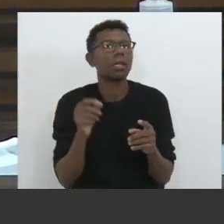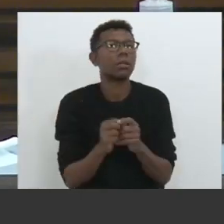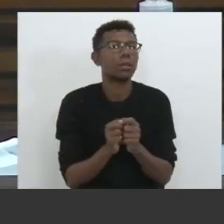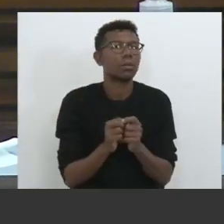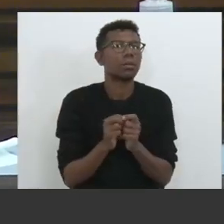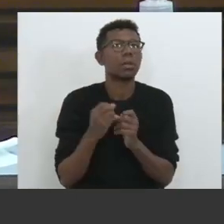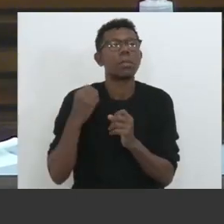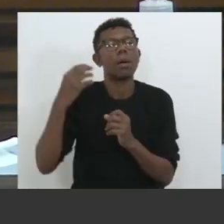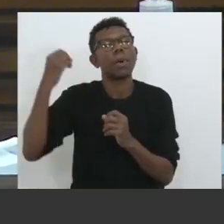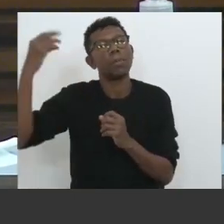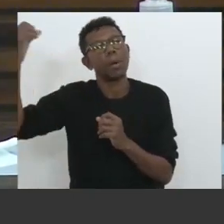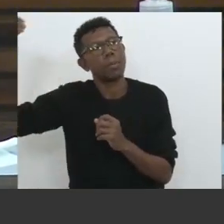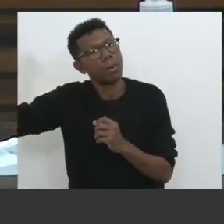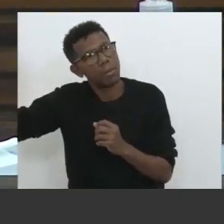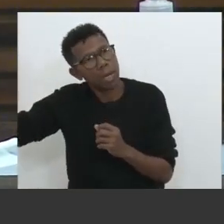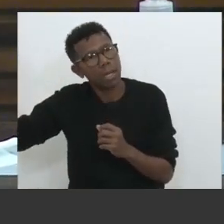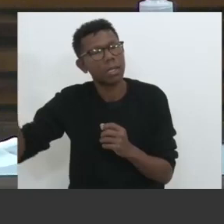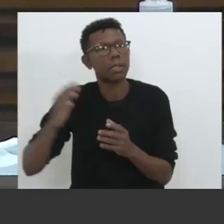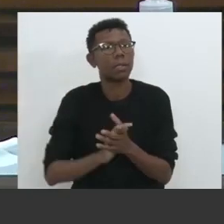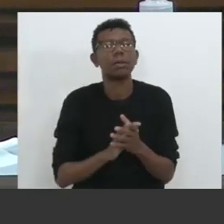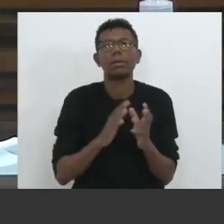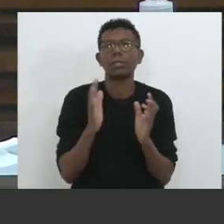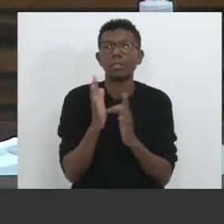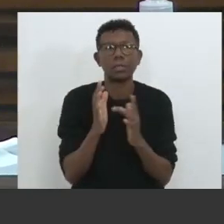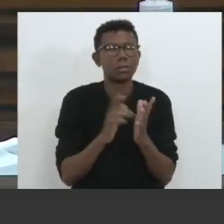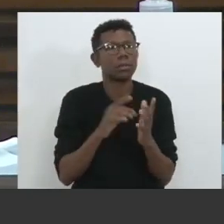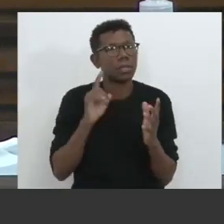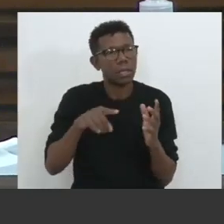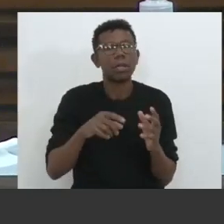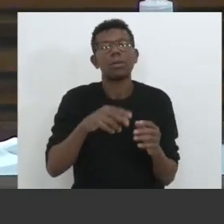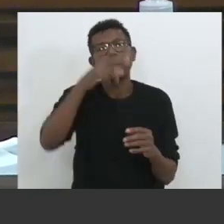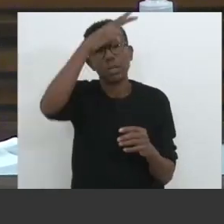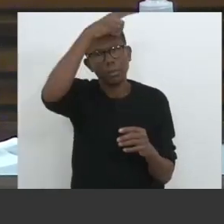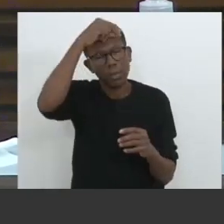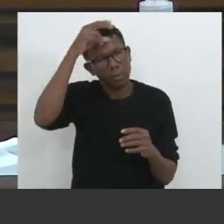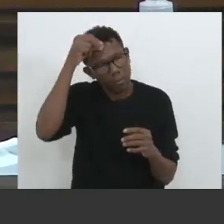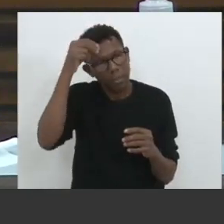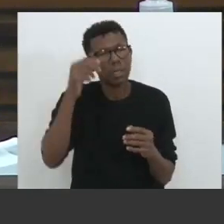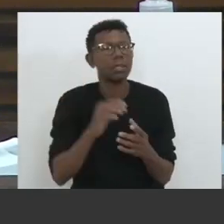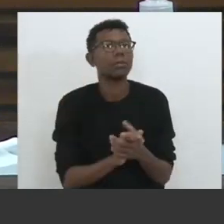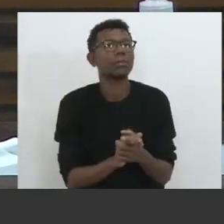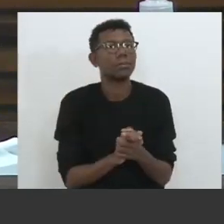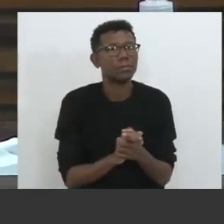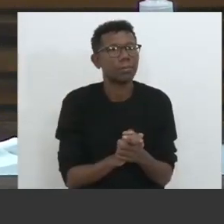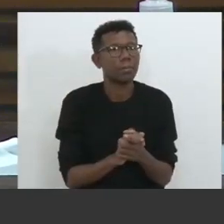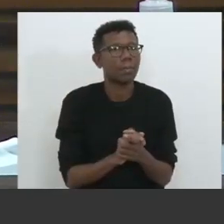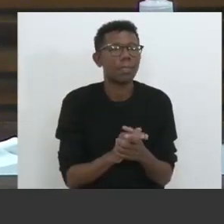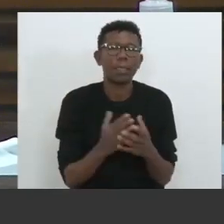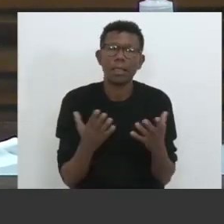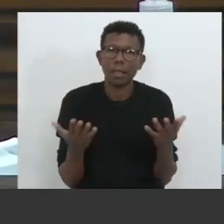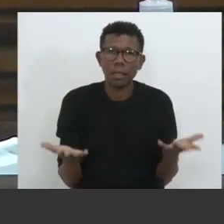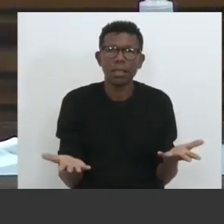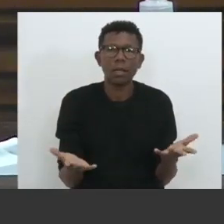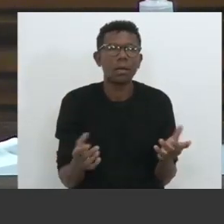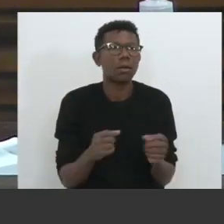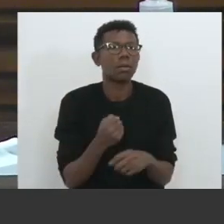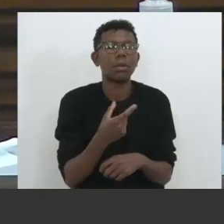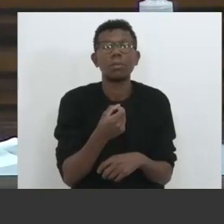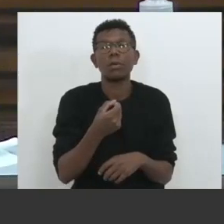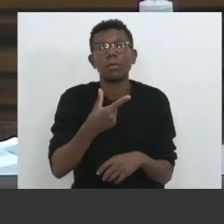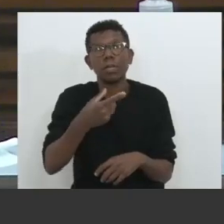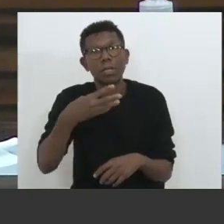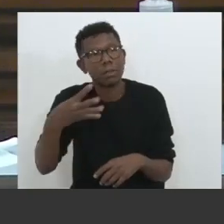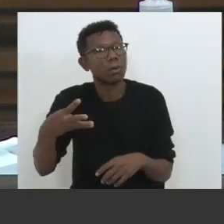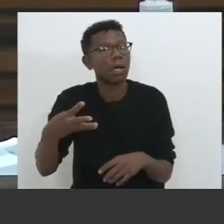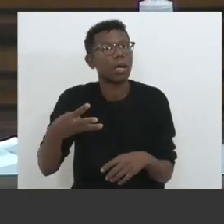exterior e o Jesus é nosso prefeito várias né suu a prefeitura aí né quem sabe é 2024 seja o ano do